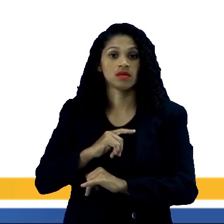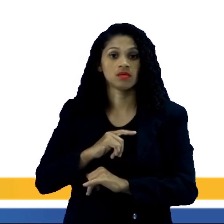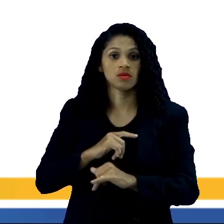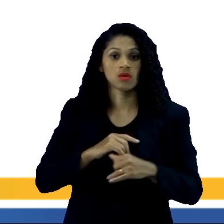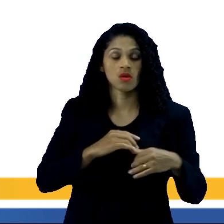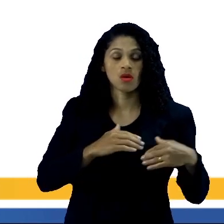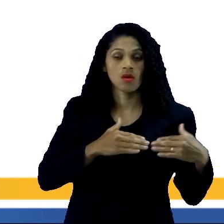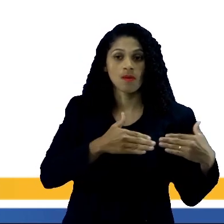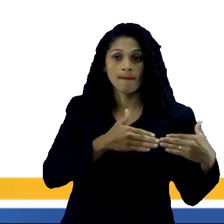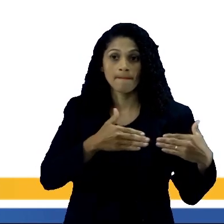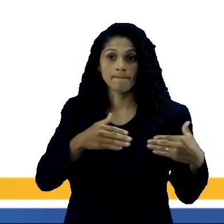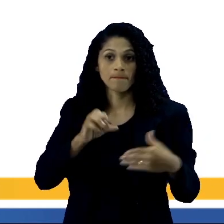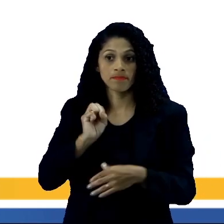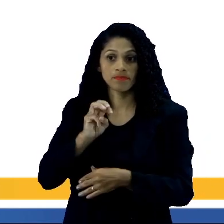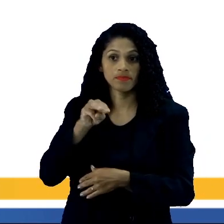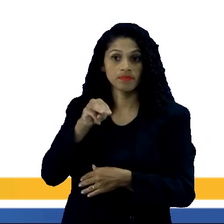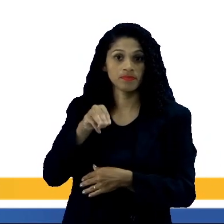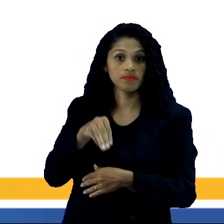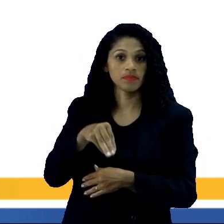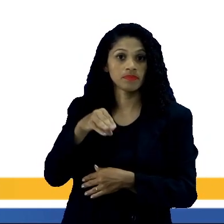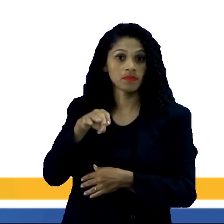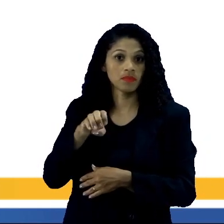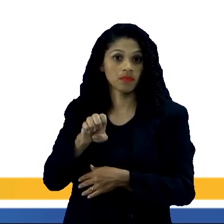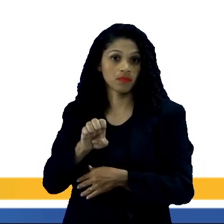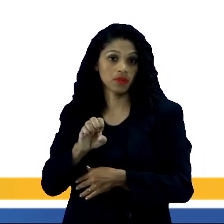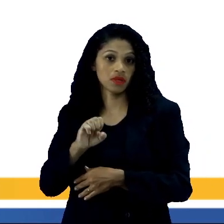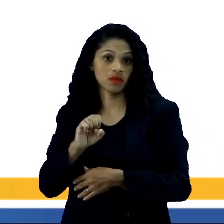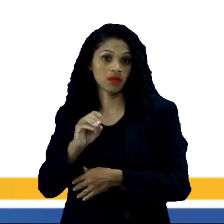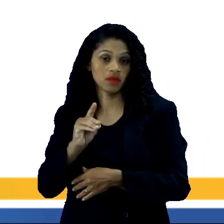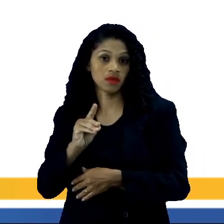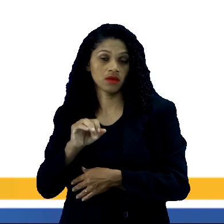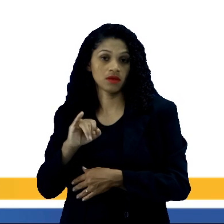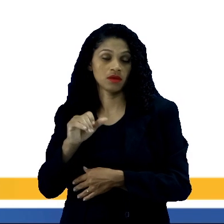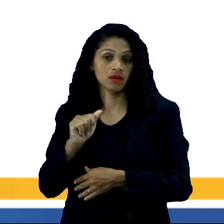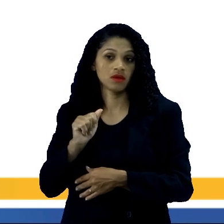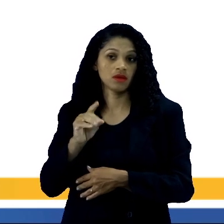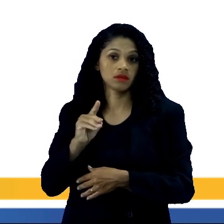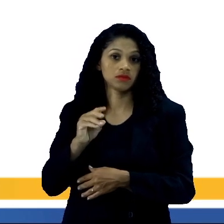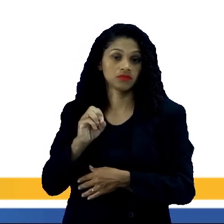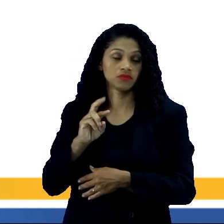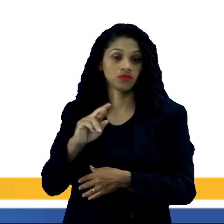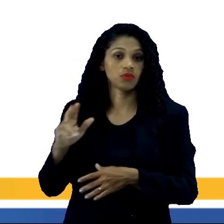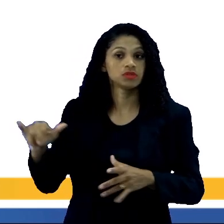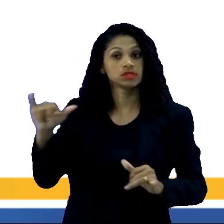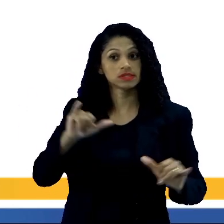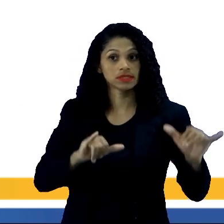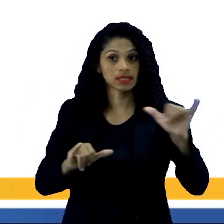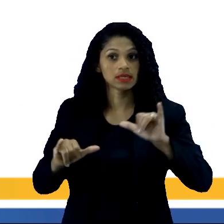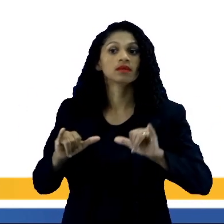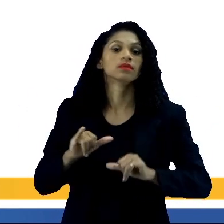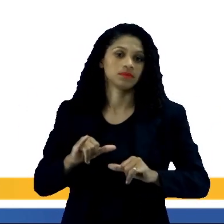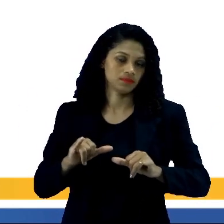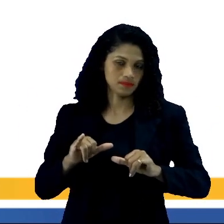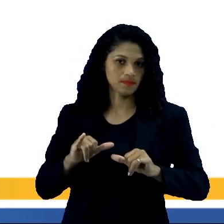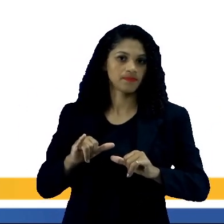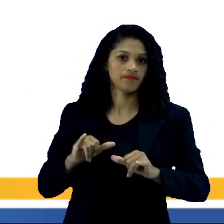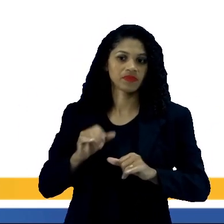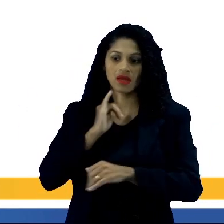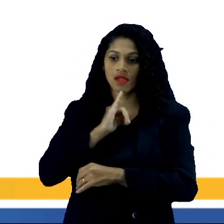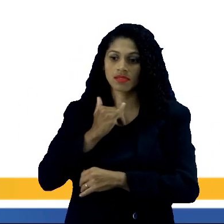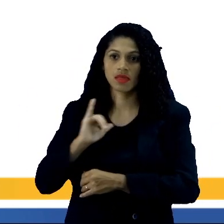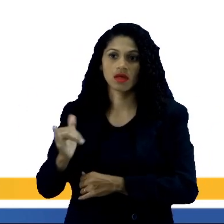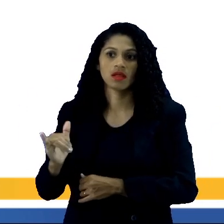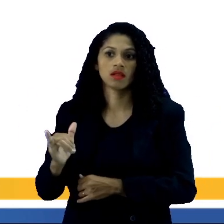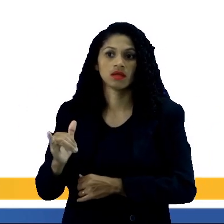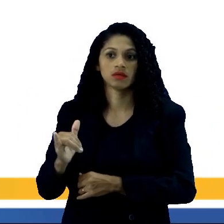químicos. E na sinapse elétrica, não precisa dessa presença dos mediadores químicos. Ou seja, na